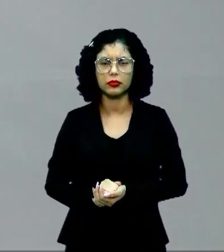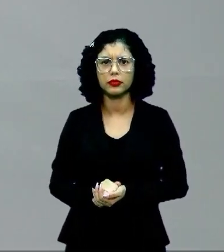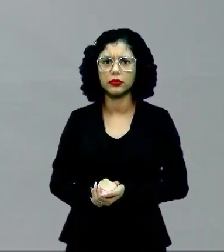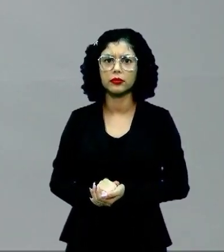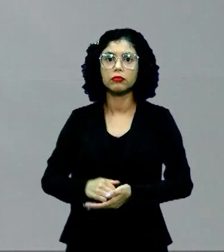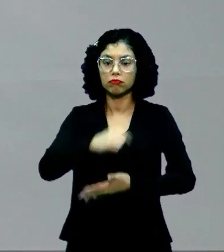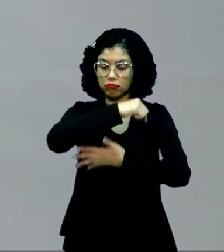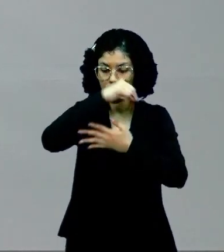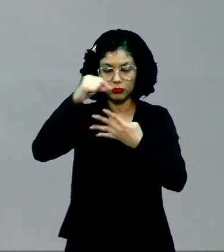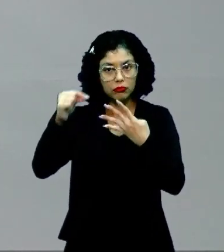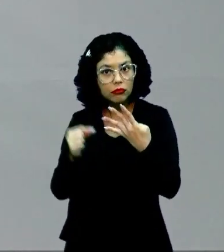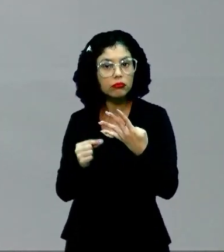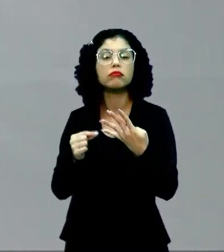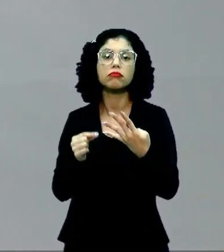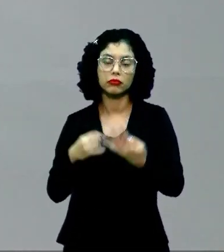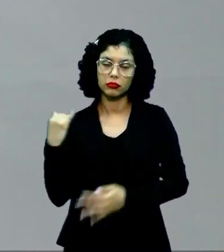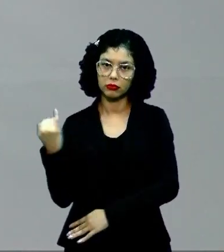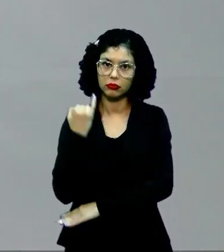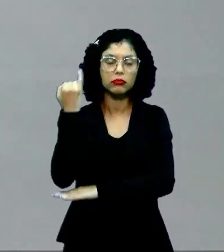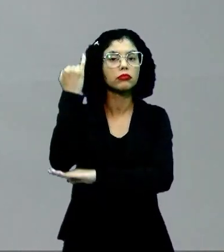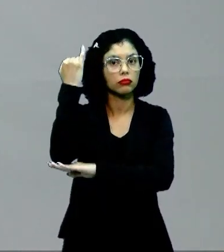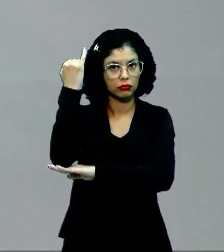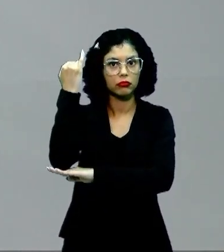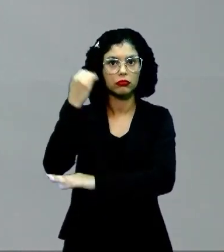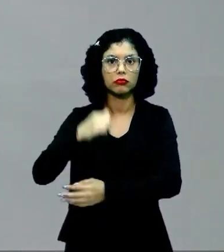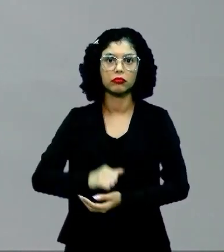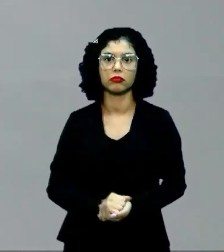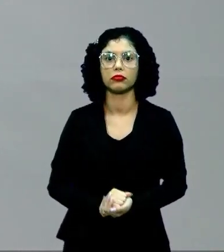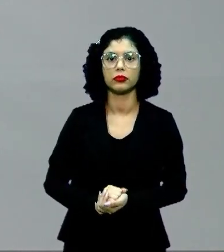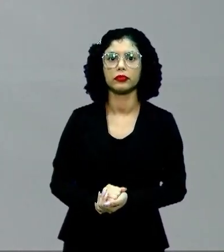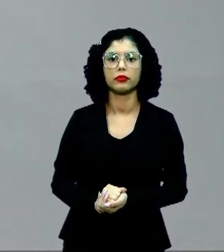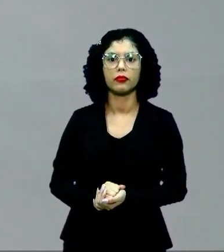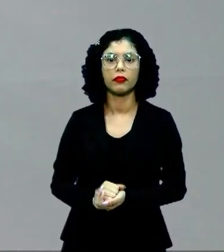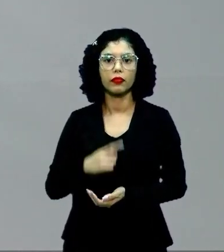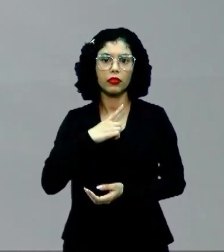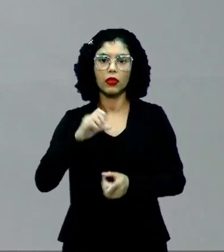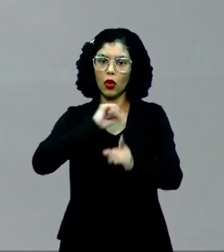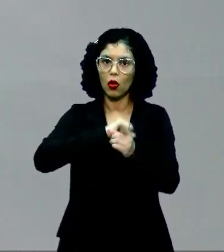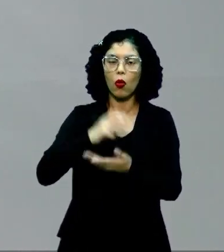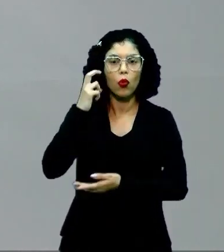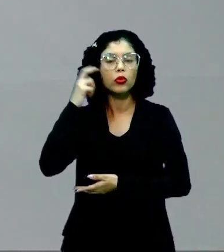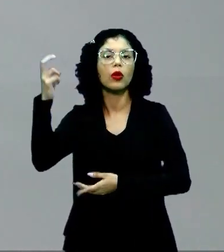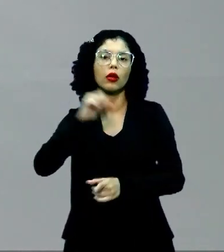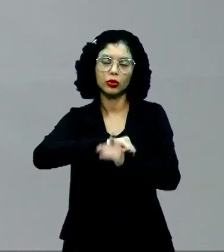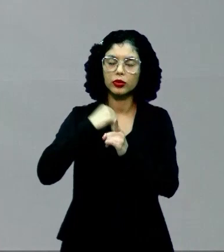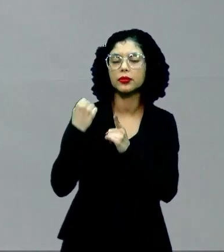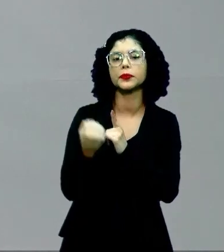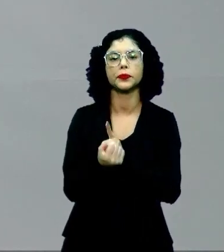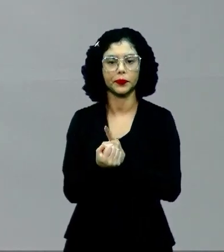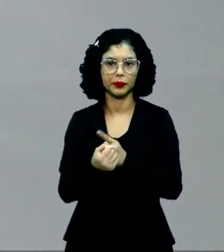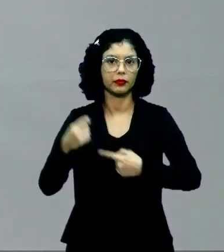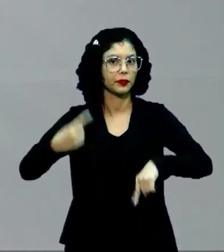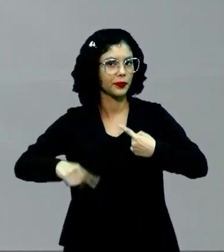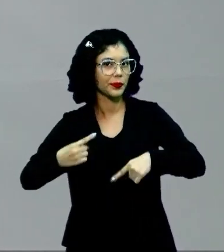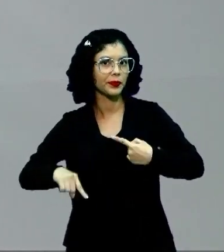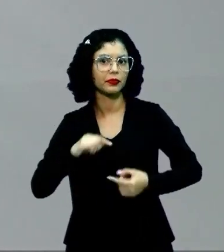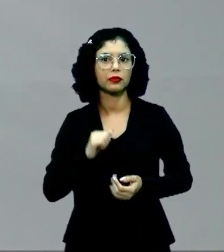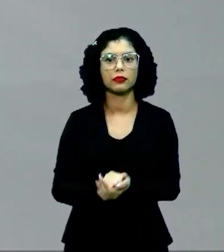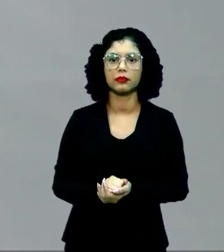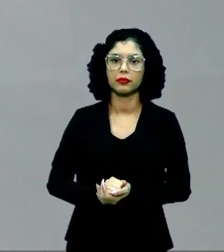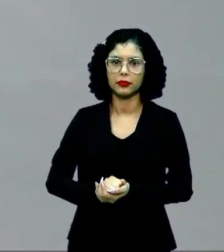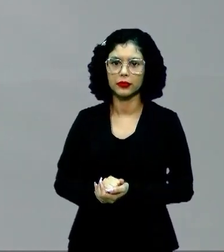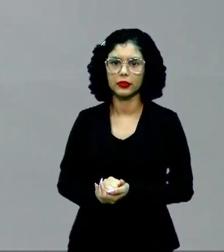esses itens que são importantíssimos, né? Cultural, social,